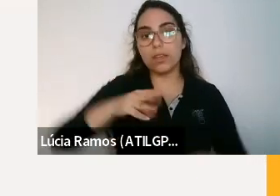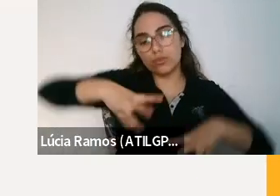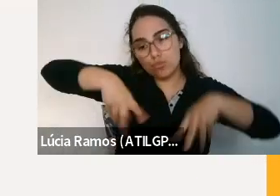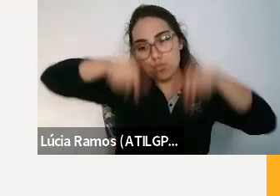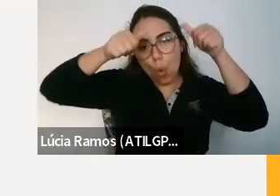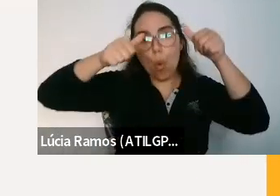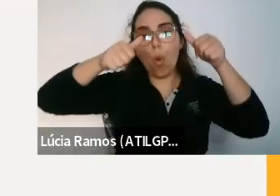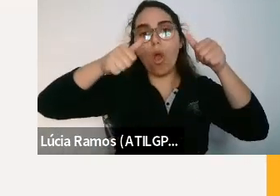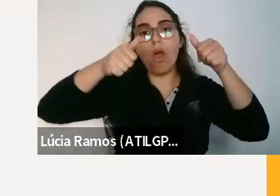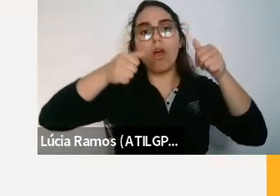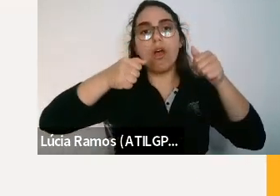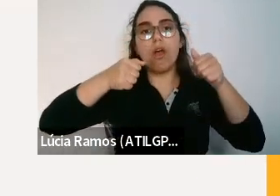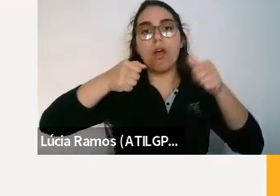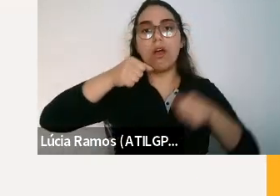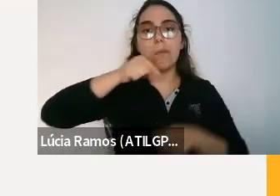dos observadores,